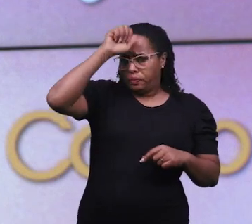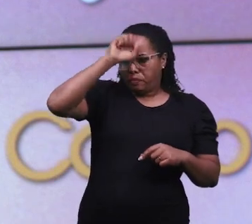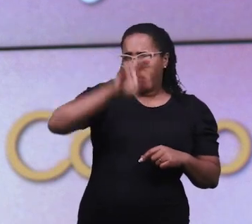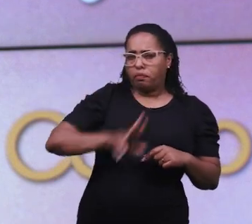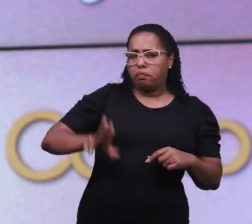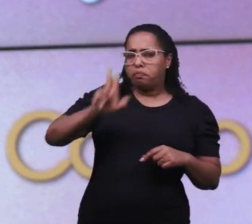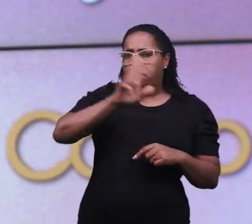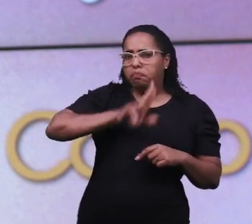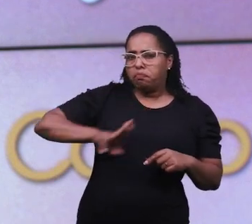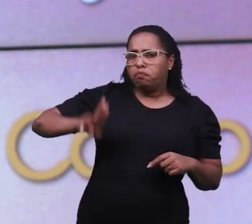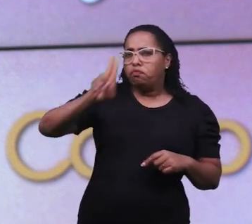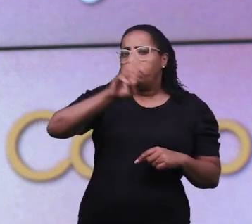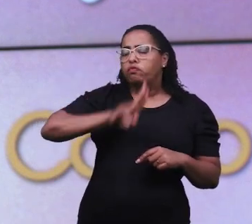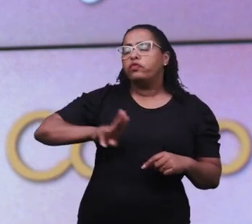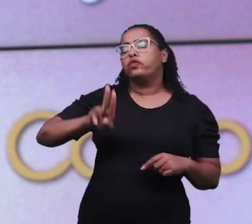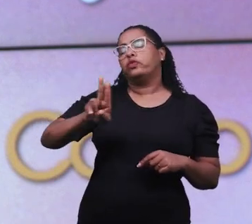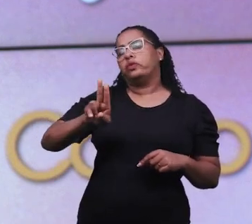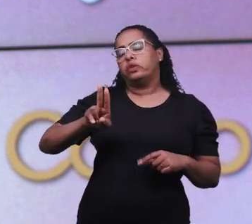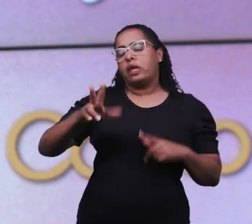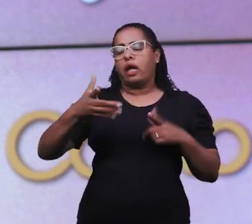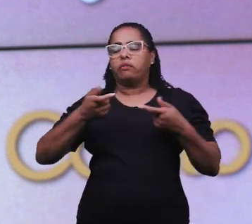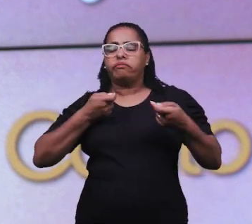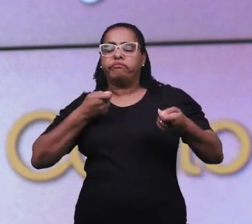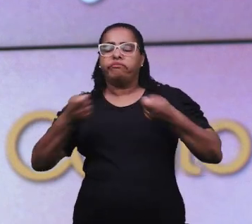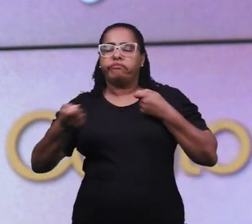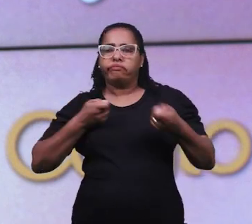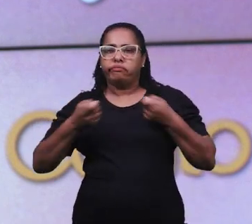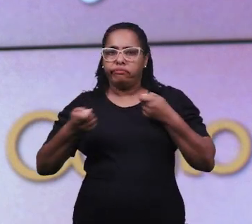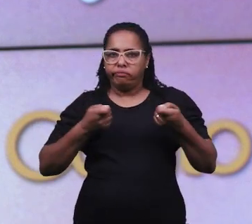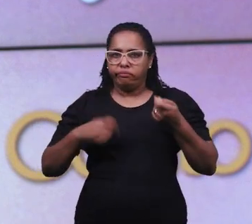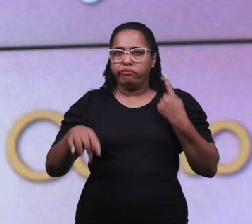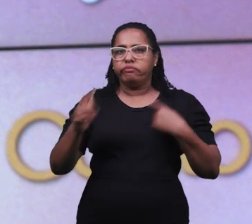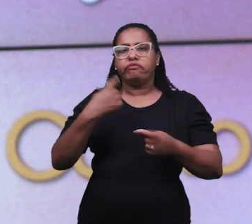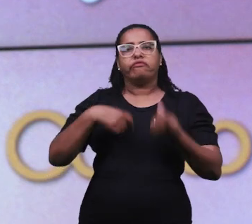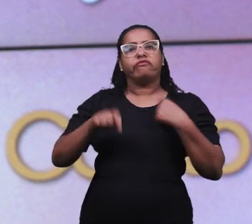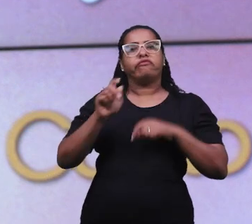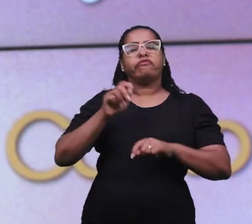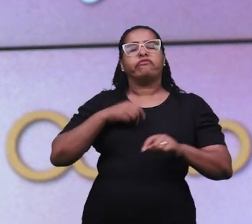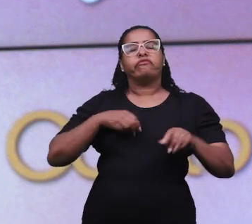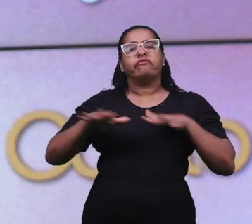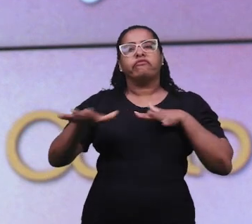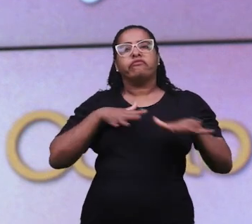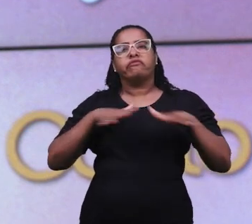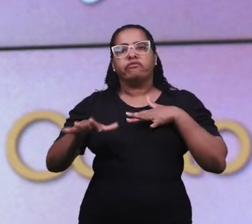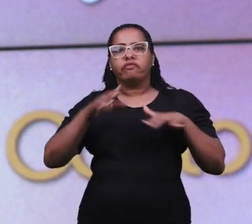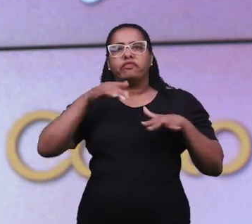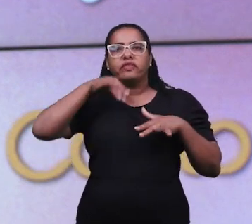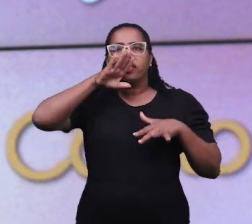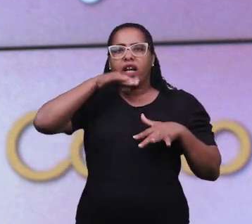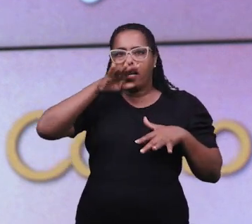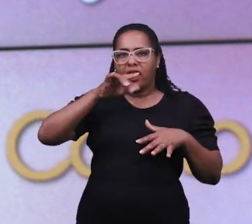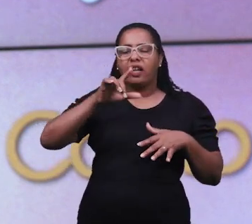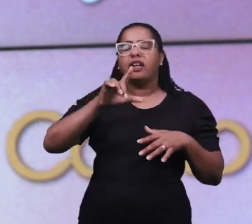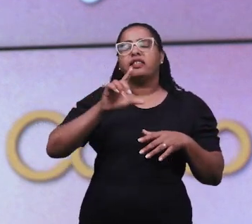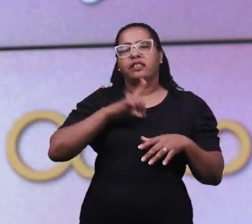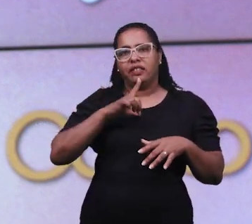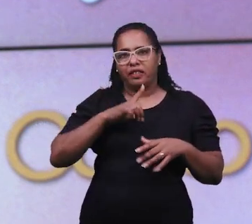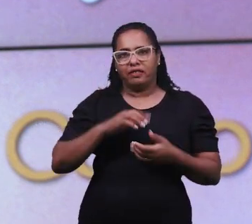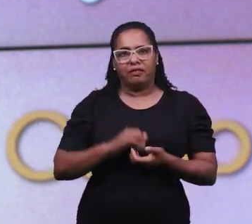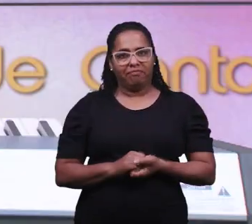a manuseá-la, aprenda a controlar, a administrar os movimentos que esse articulador faz.